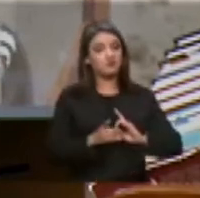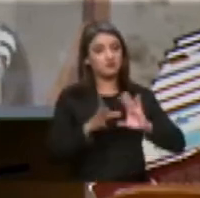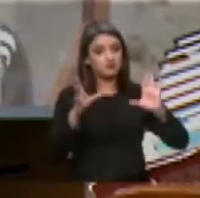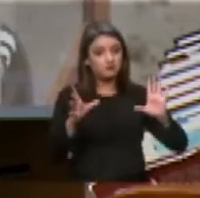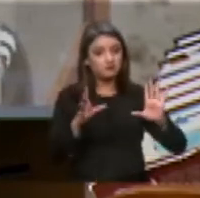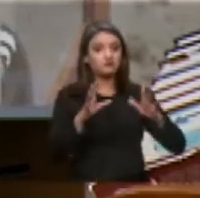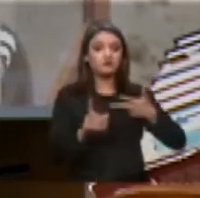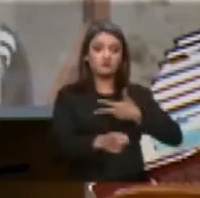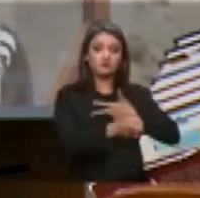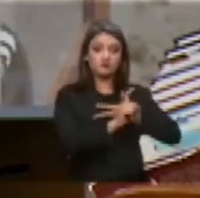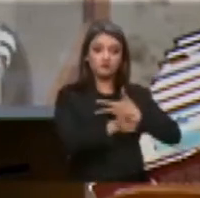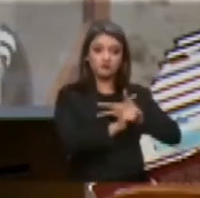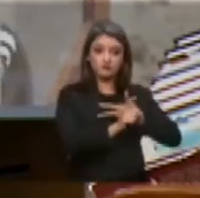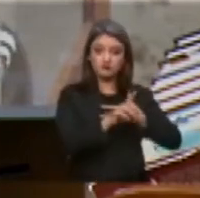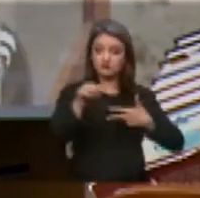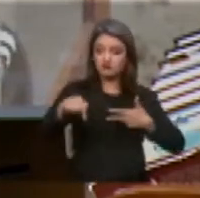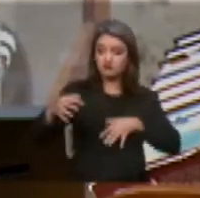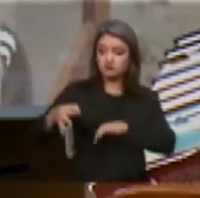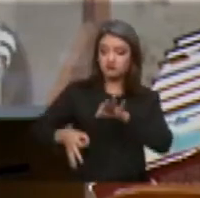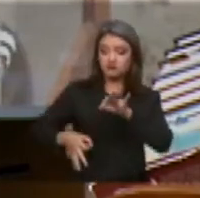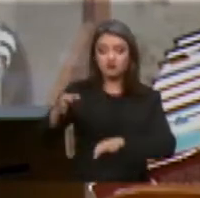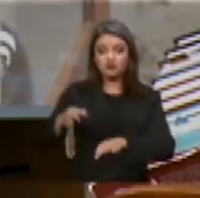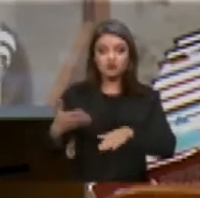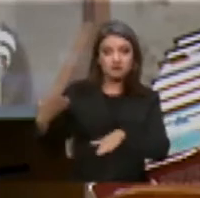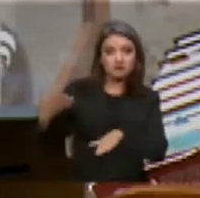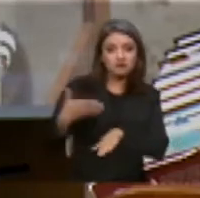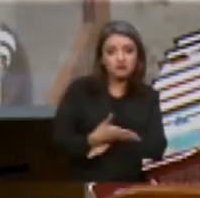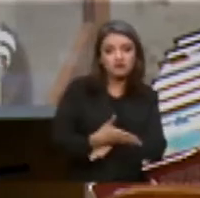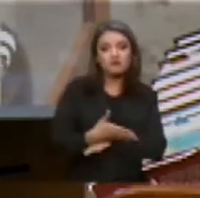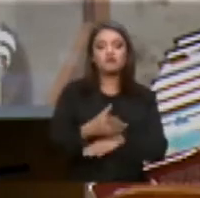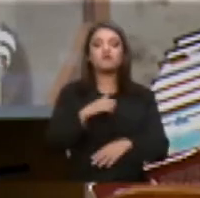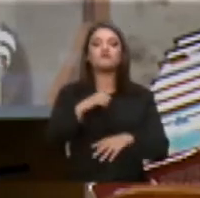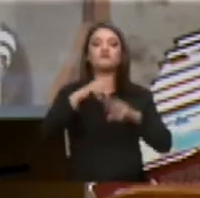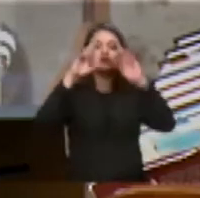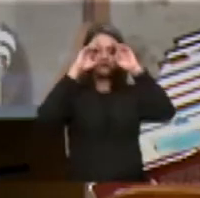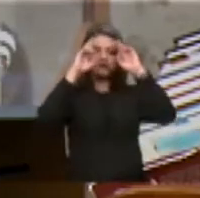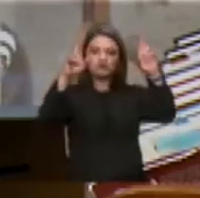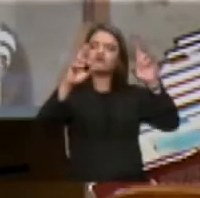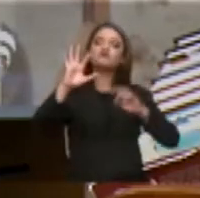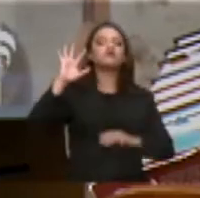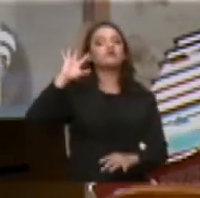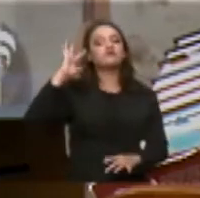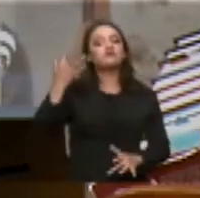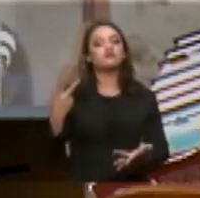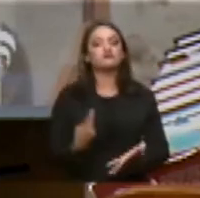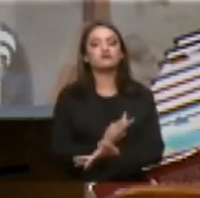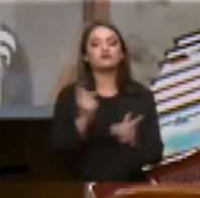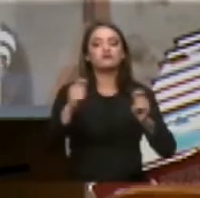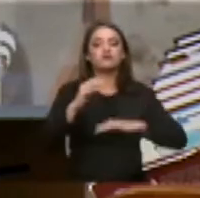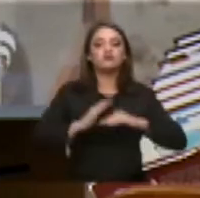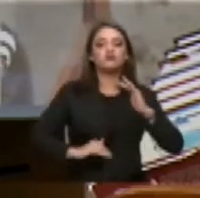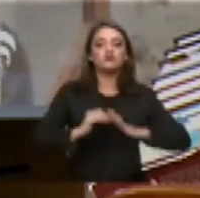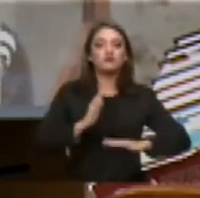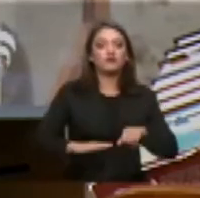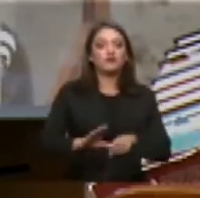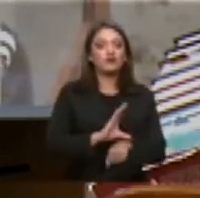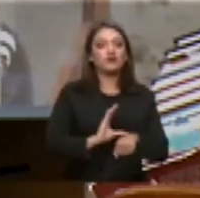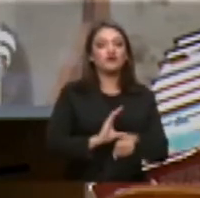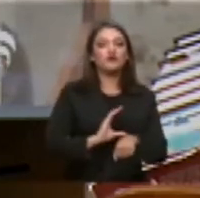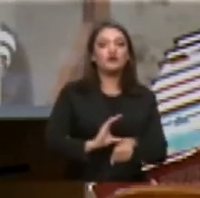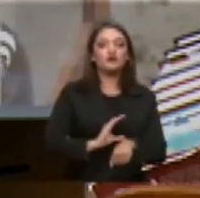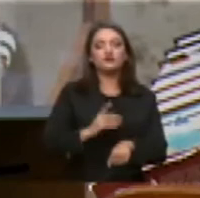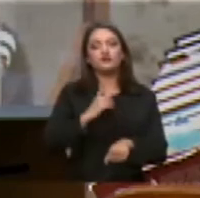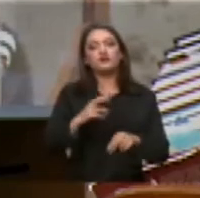direciona o Tribunal a uma intervenção respeitosa para com os domínios decisórios que recaem sobre a competência constitucional alheia, sob